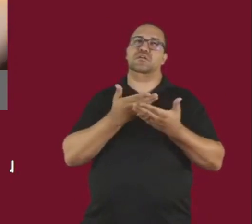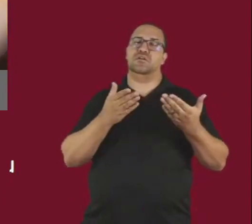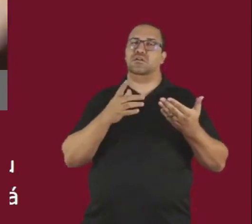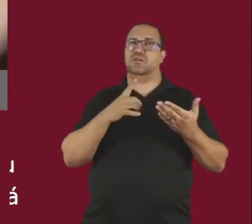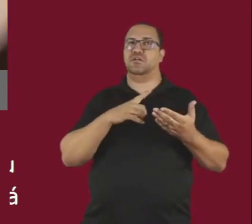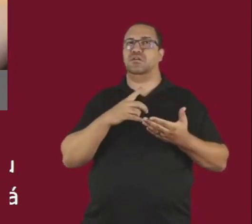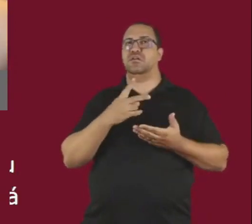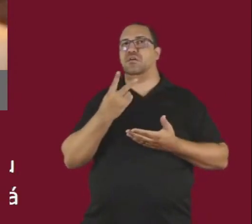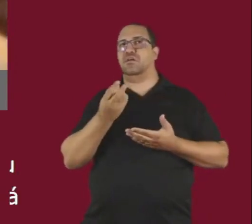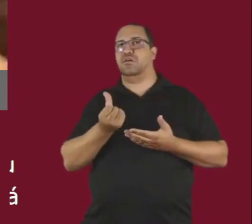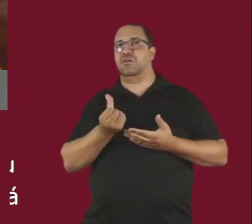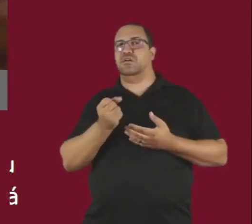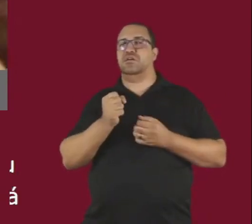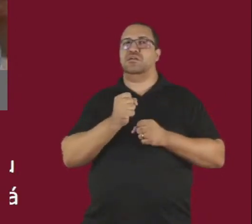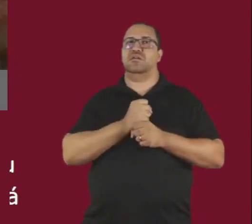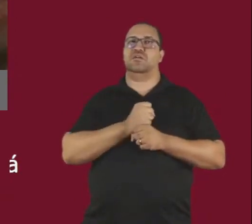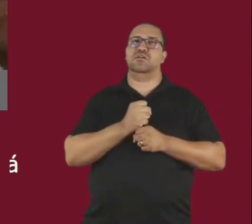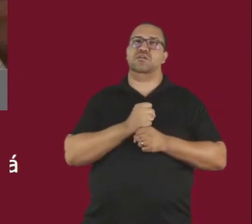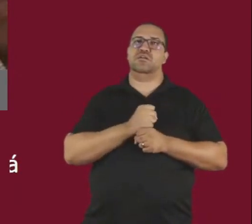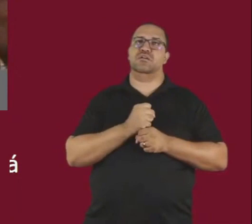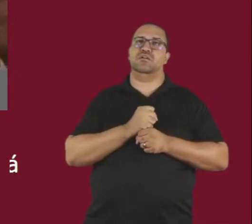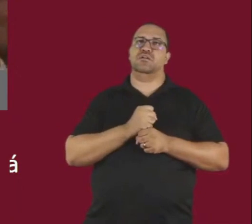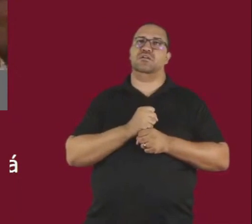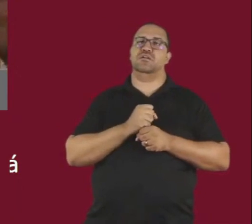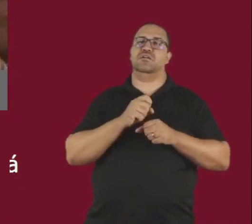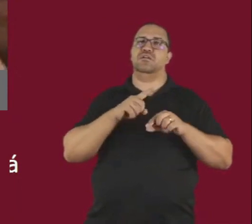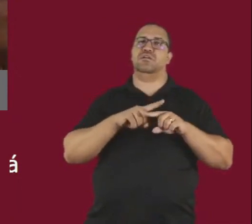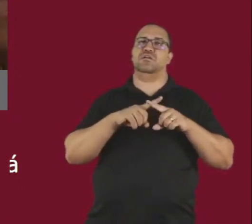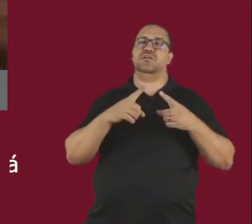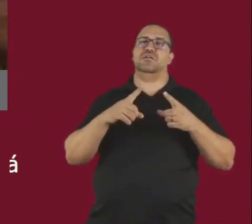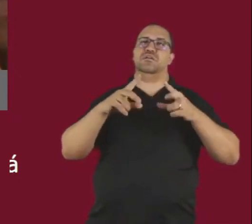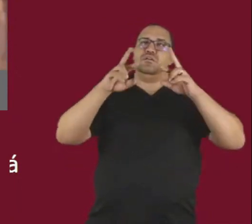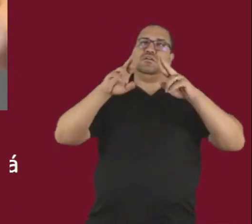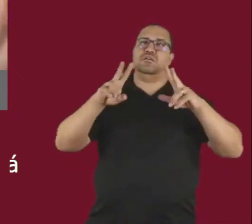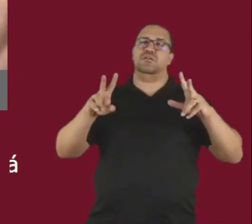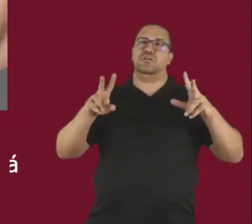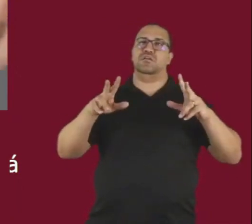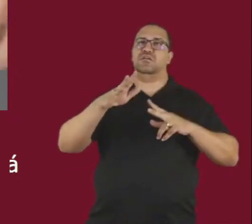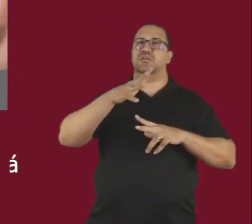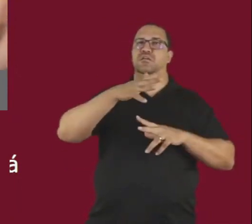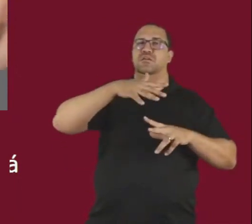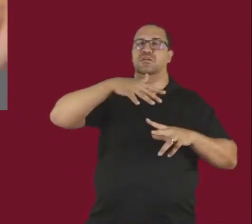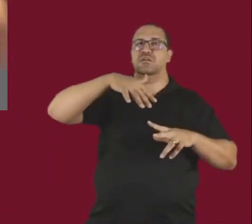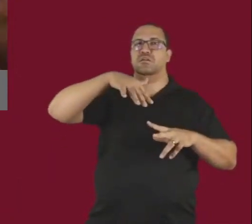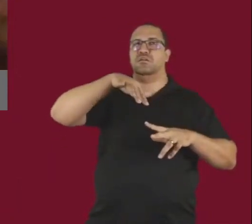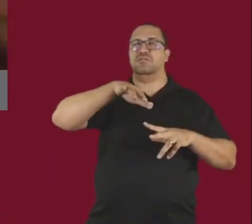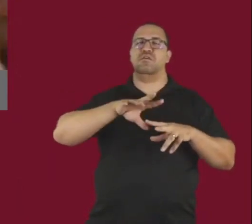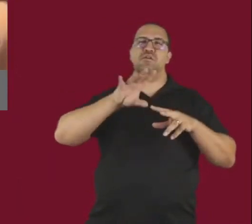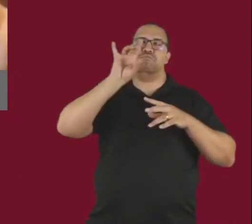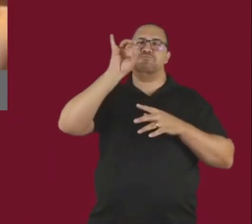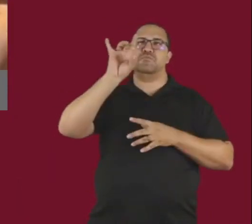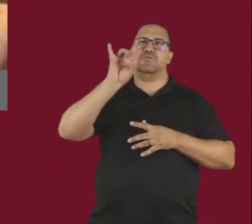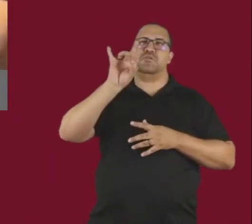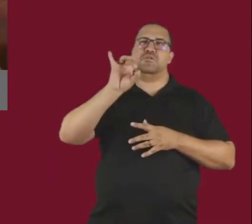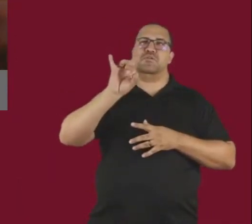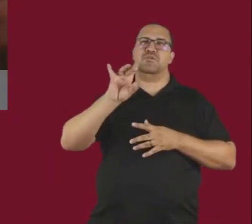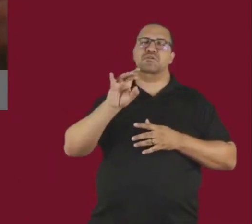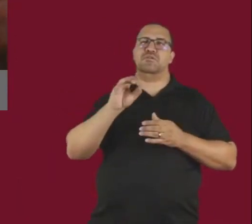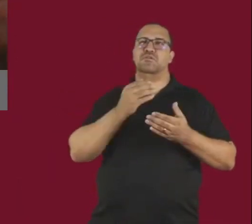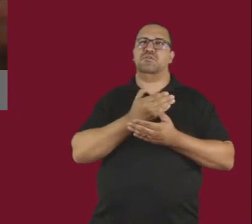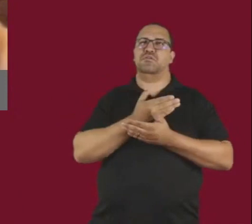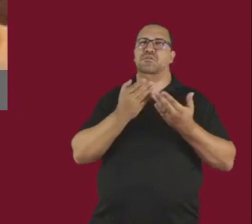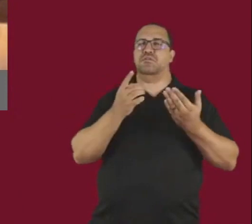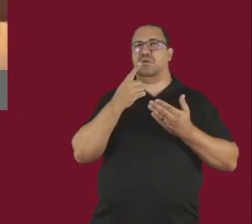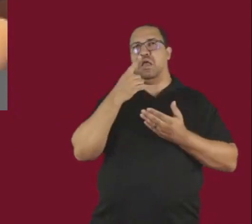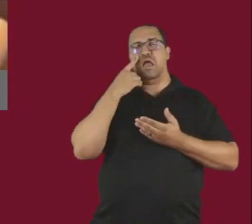26 anos. Mas é muito diferente do ser uma enviada especial que vai,